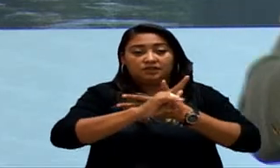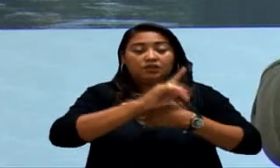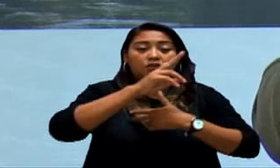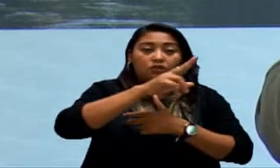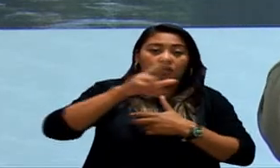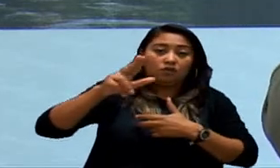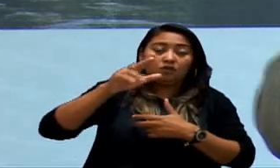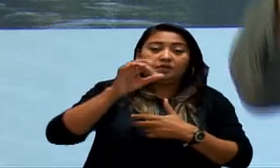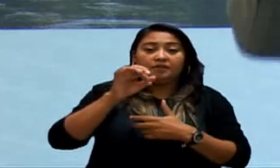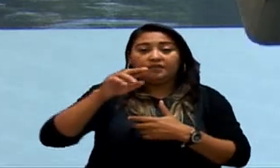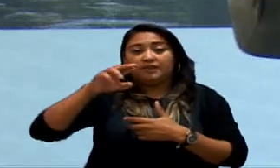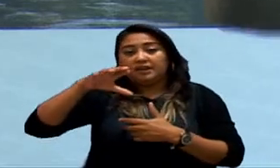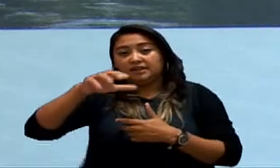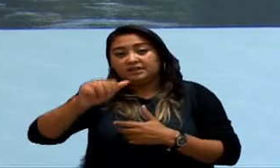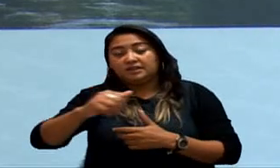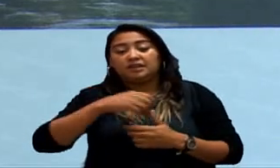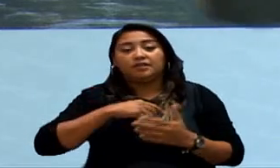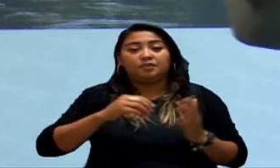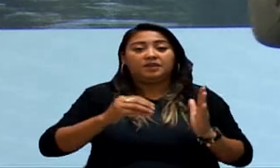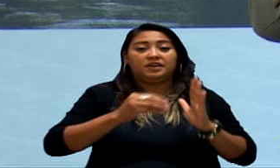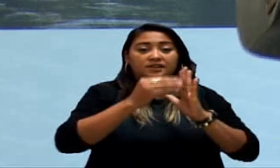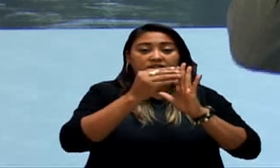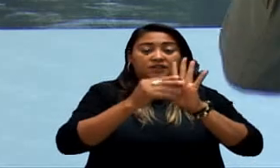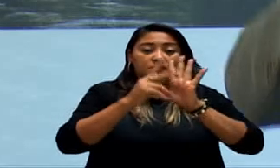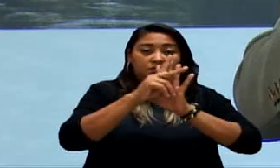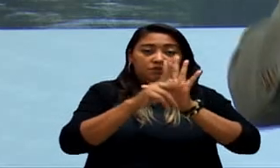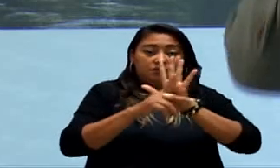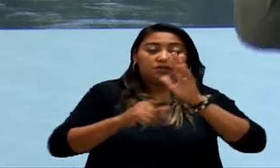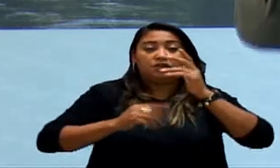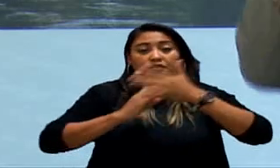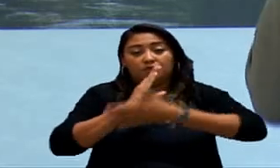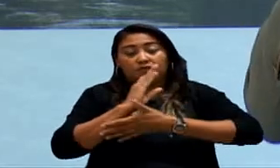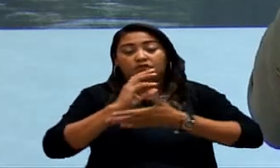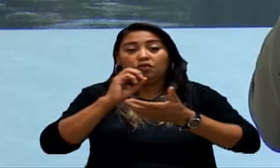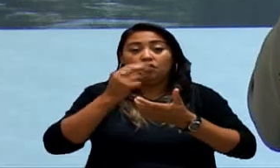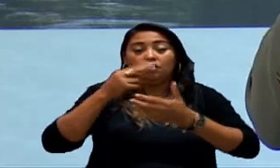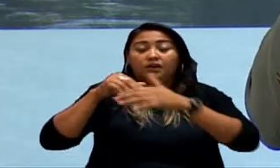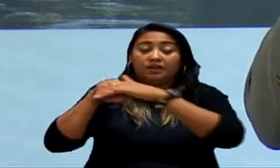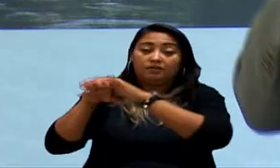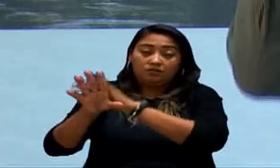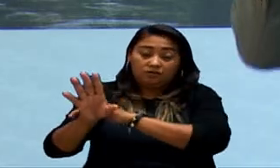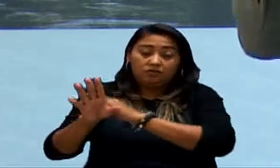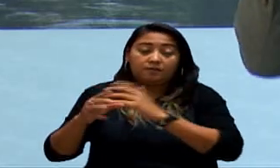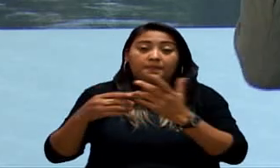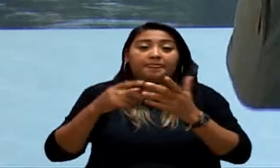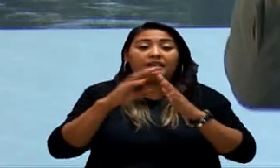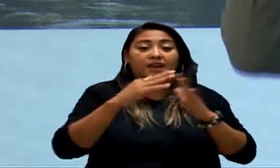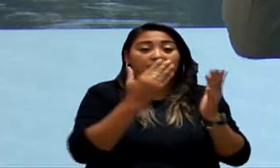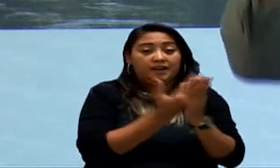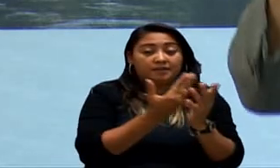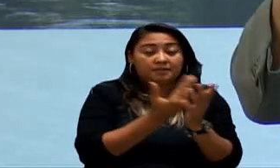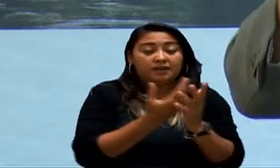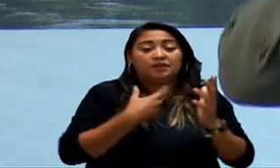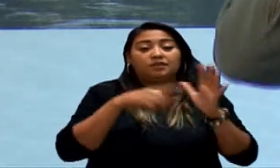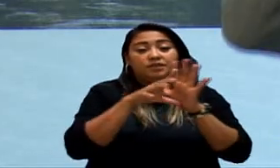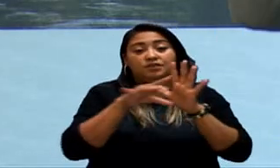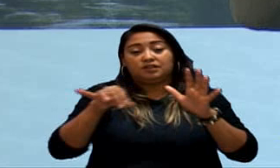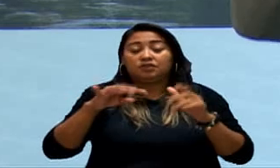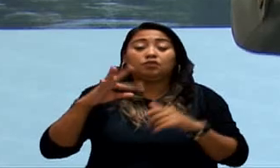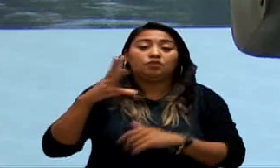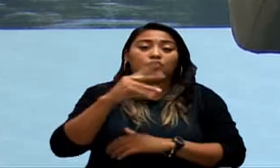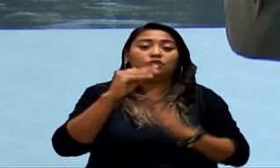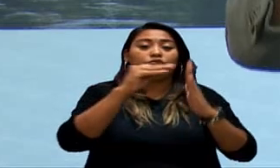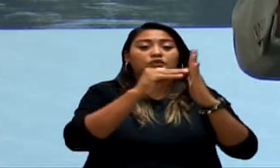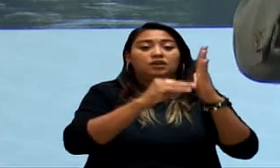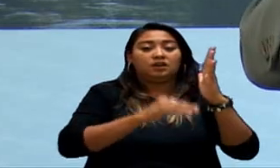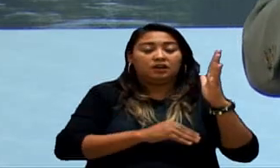do vereador França e vai aparecer lá os projetos de lei que ele aprovou ou que arquivou, os requerimentos, indicações, tudo vai estar